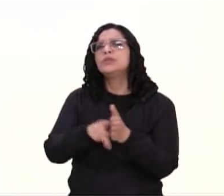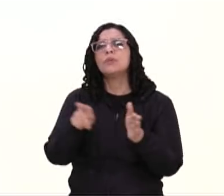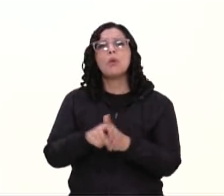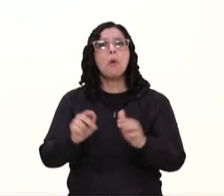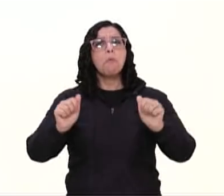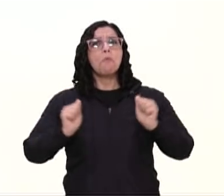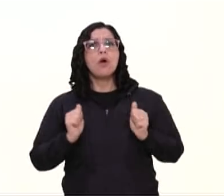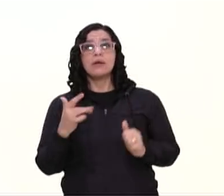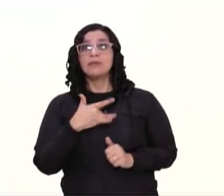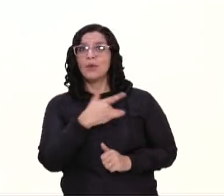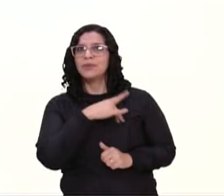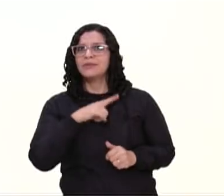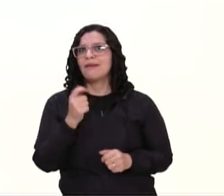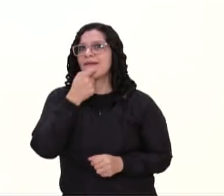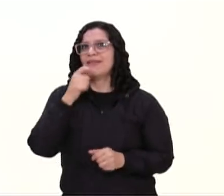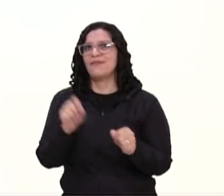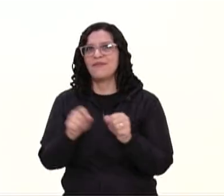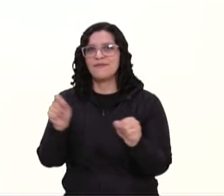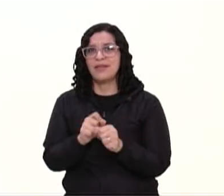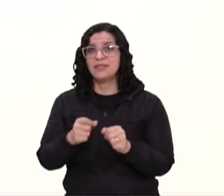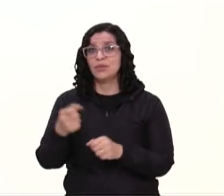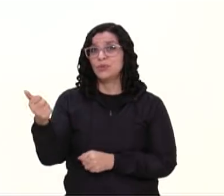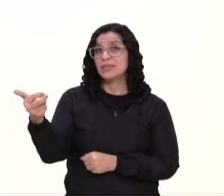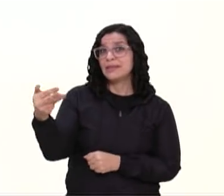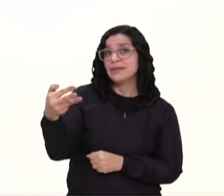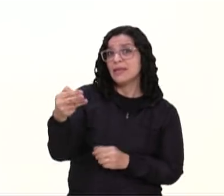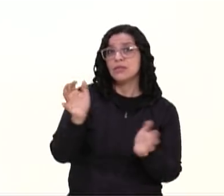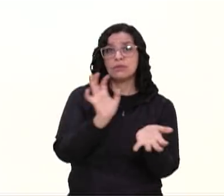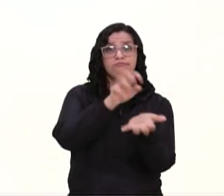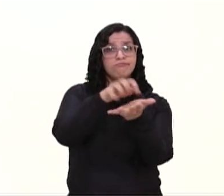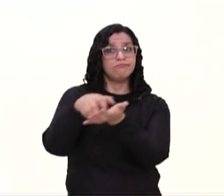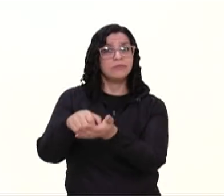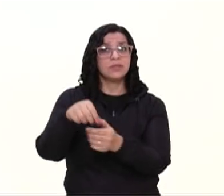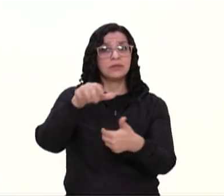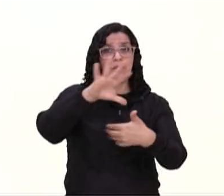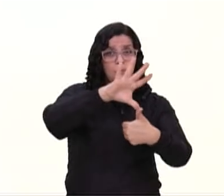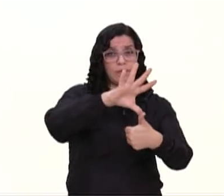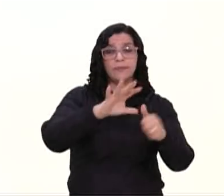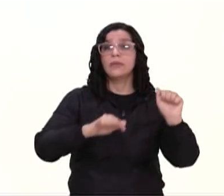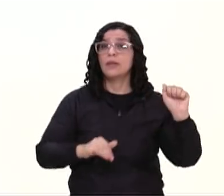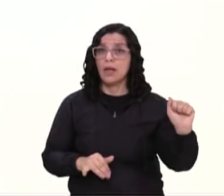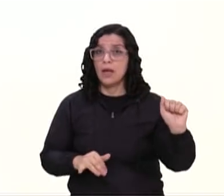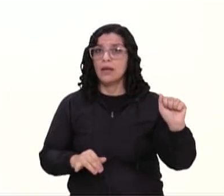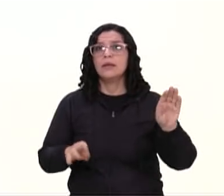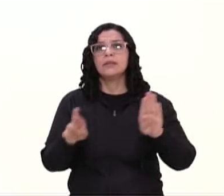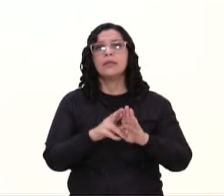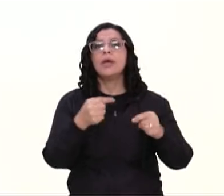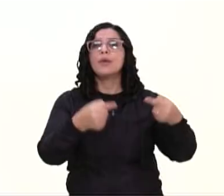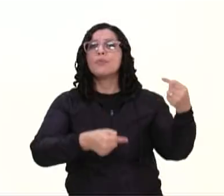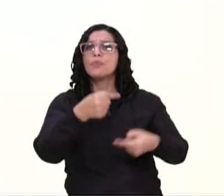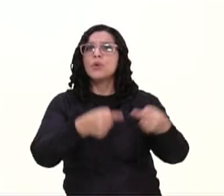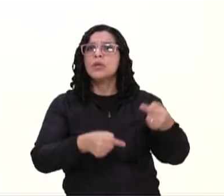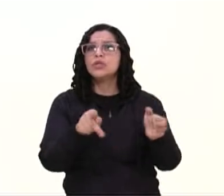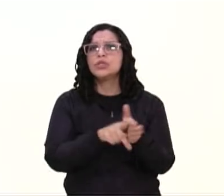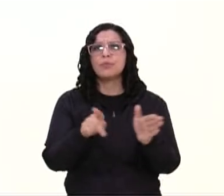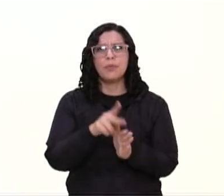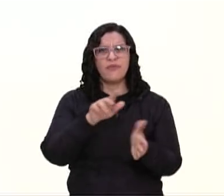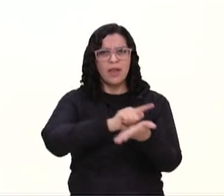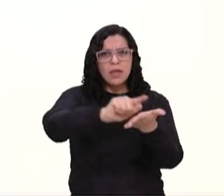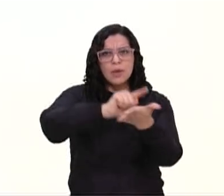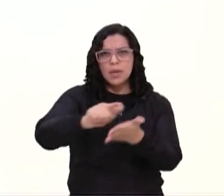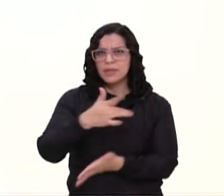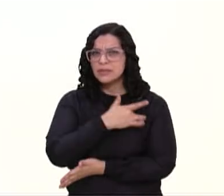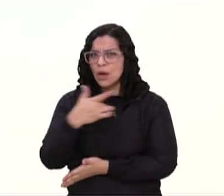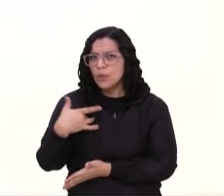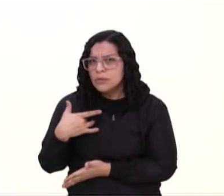negligência salutar feita pela Inglaterra nas suas 13 colônias na América do Norte? A. Estabelecia uma política sanitária nas